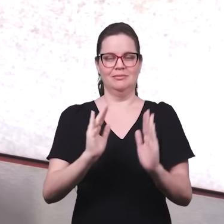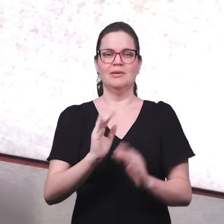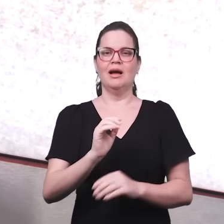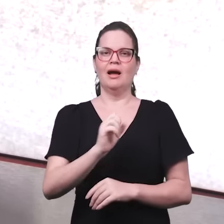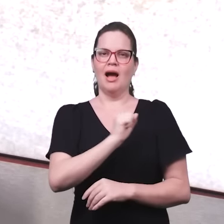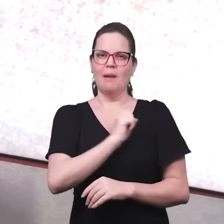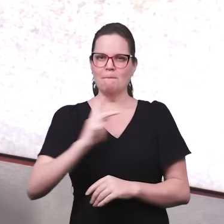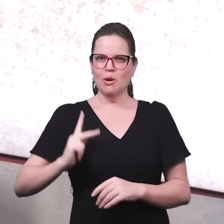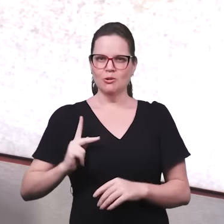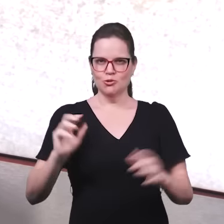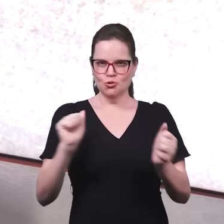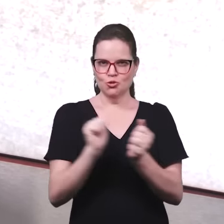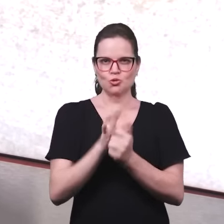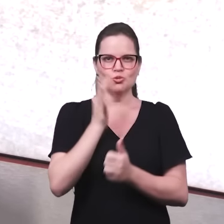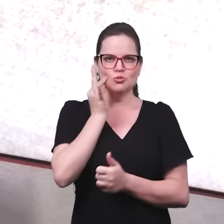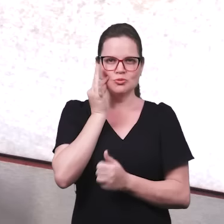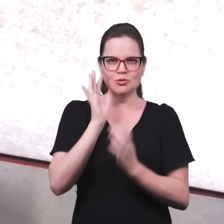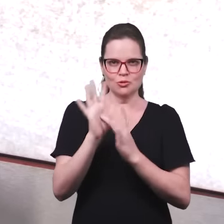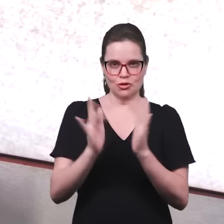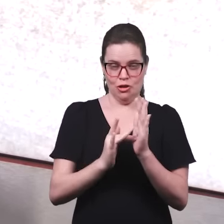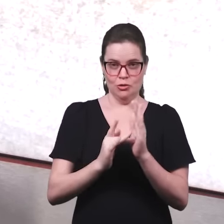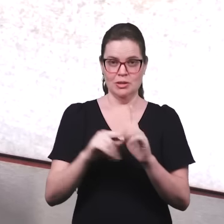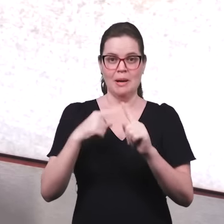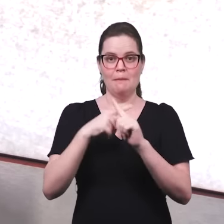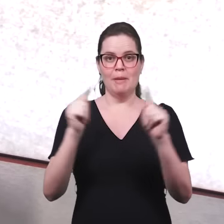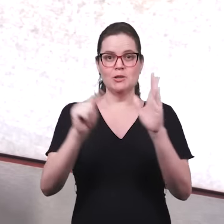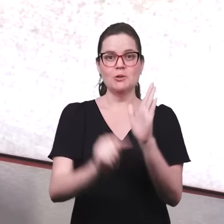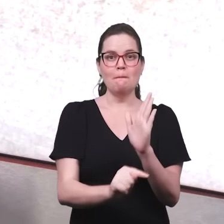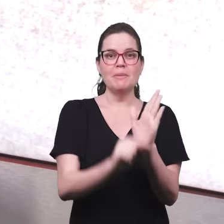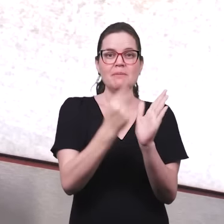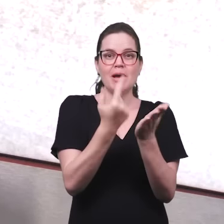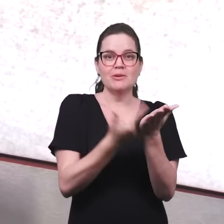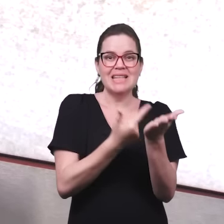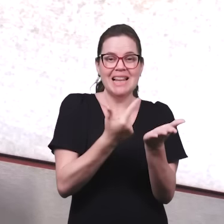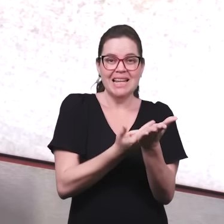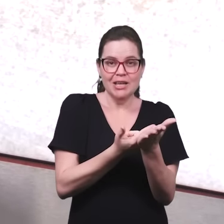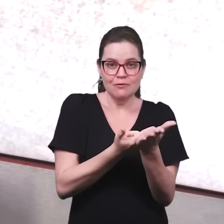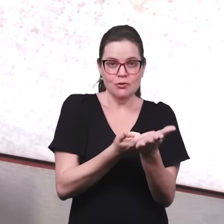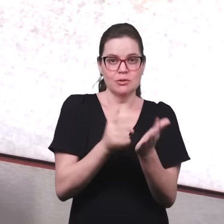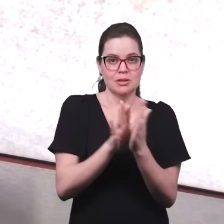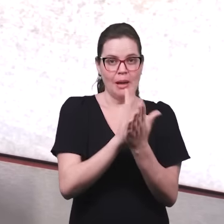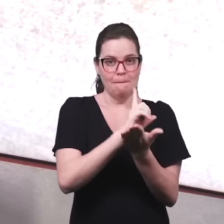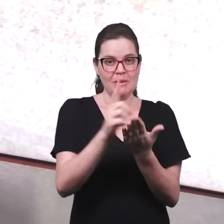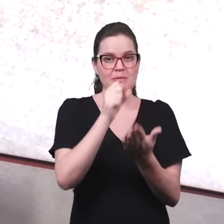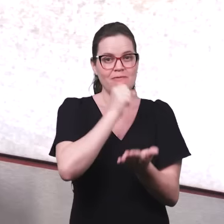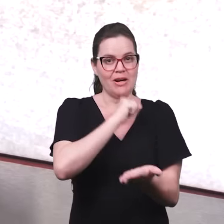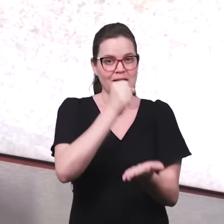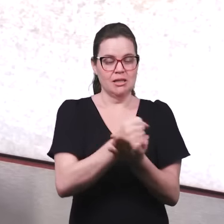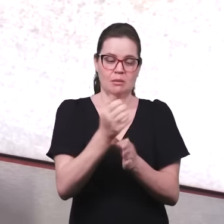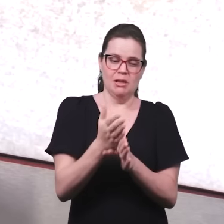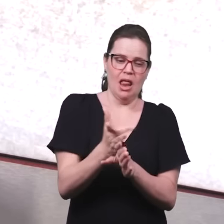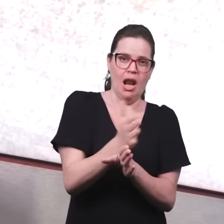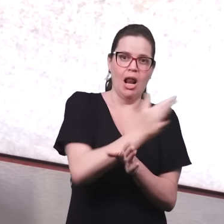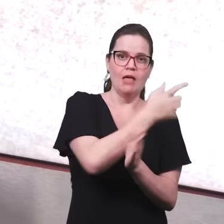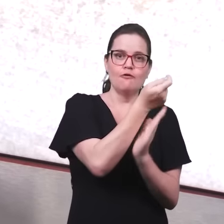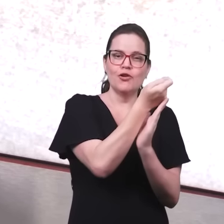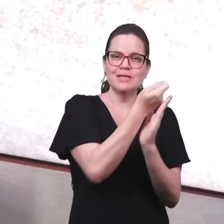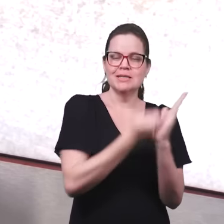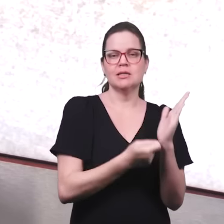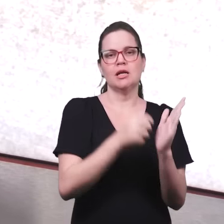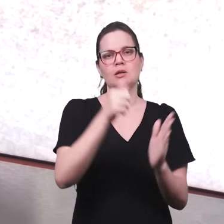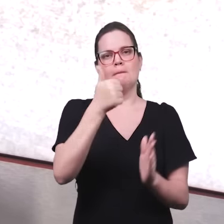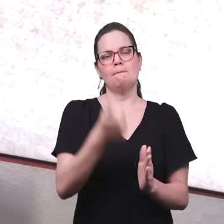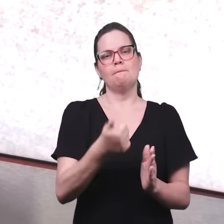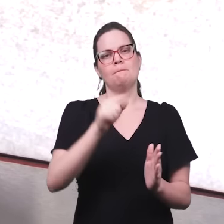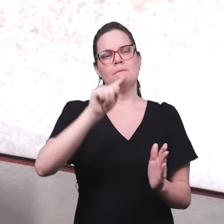apóstolos. Enquanto os primeiros livros da Bíblia, eles foram escritos cerca de 1.600 anos antes